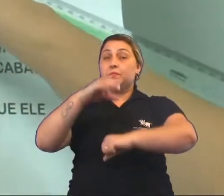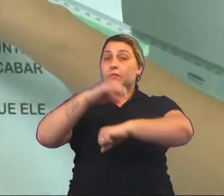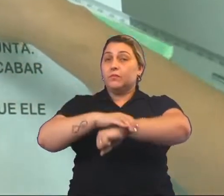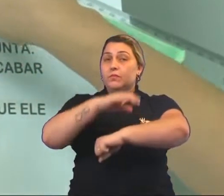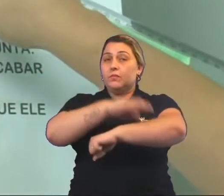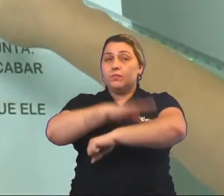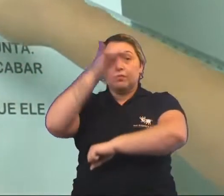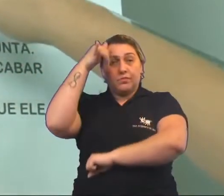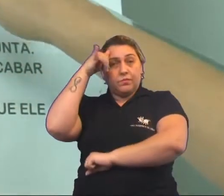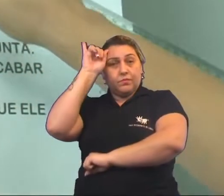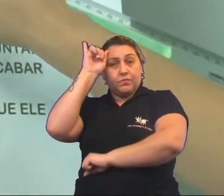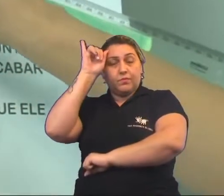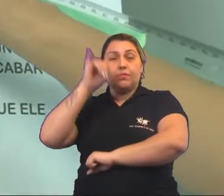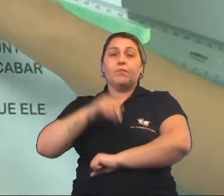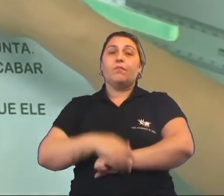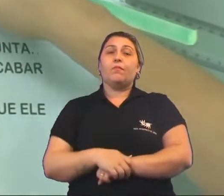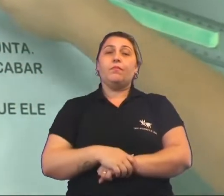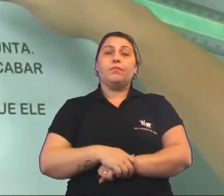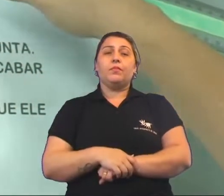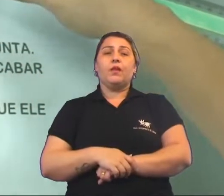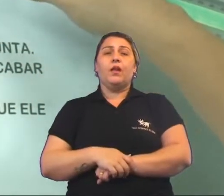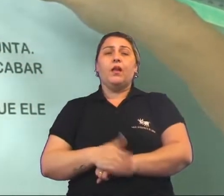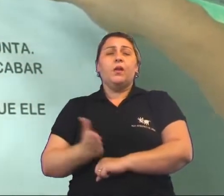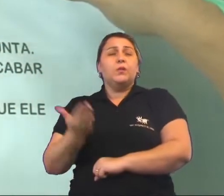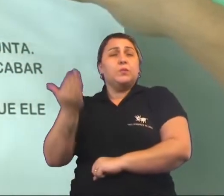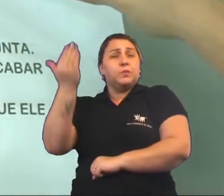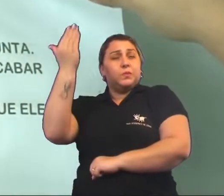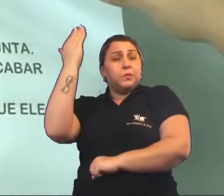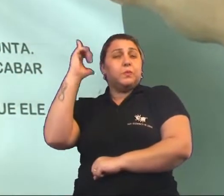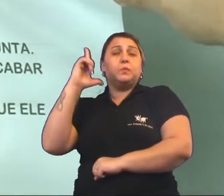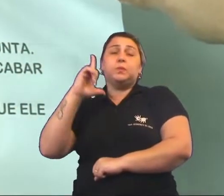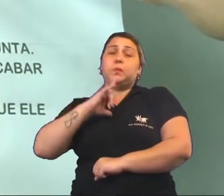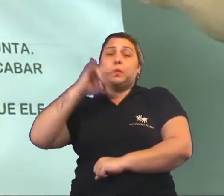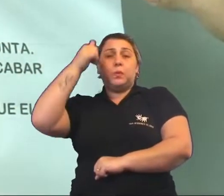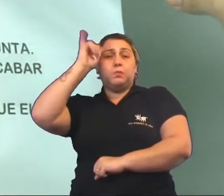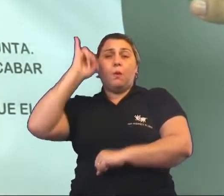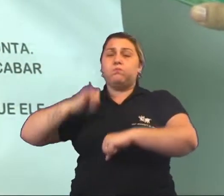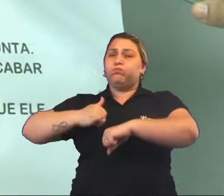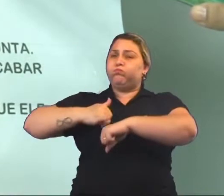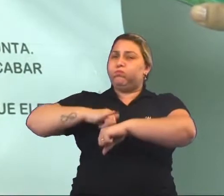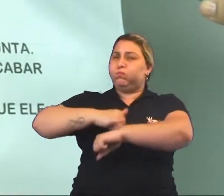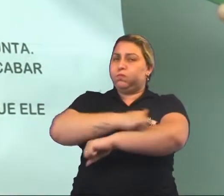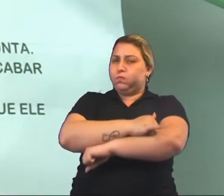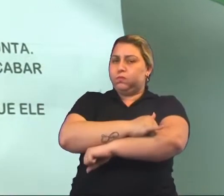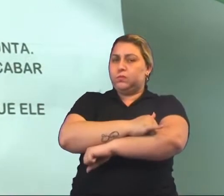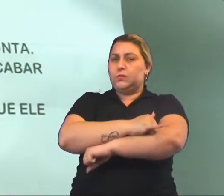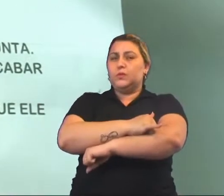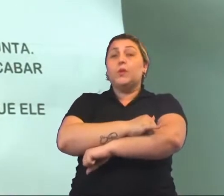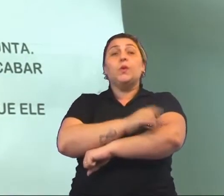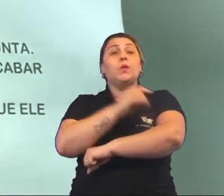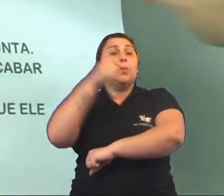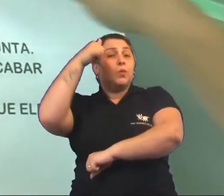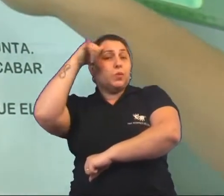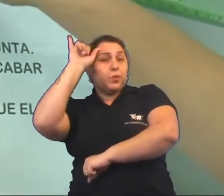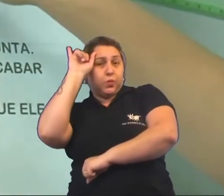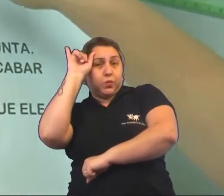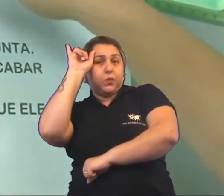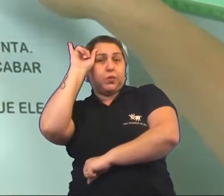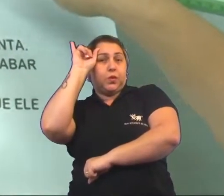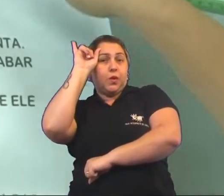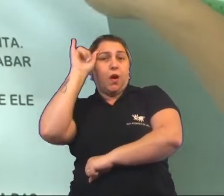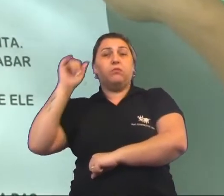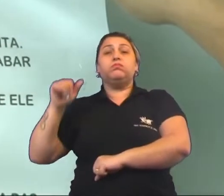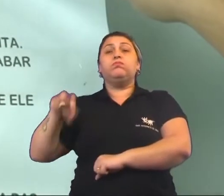O sapo e o boi. Há muito tempo existia um boi imponente. Um dia, o boi